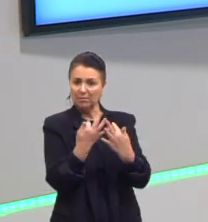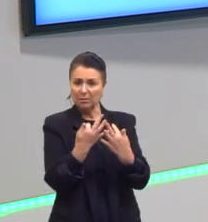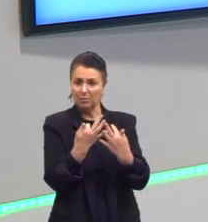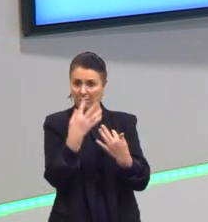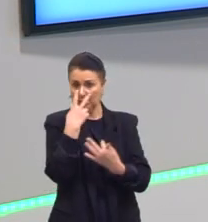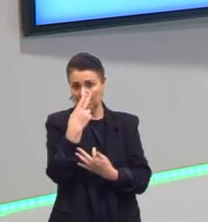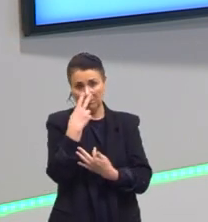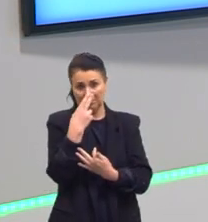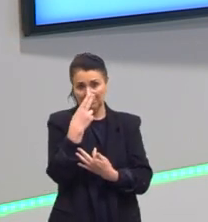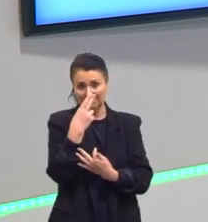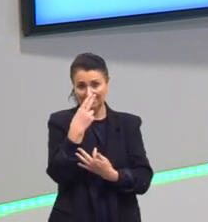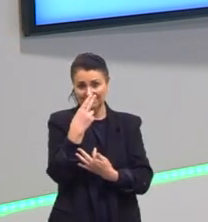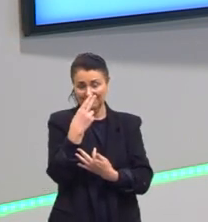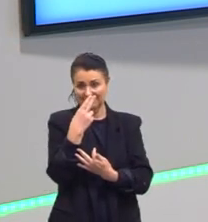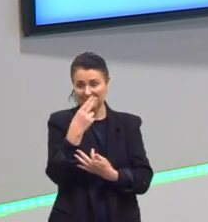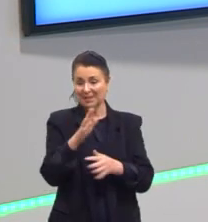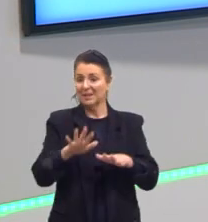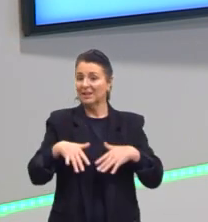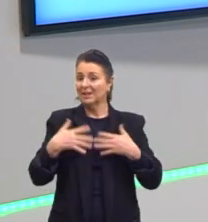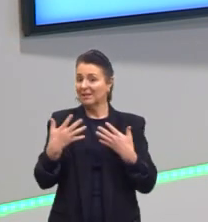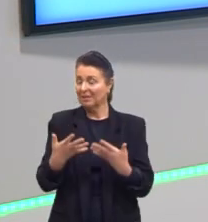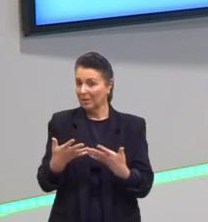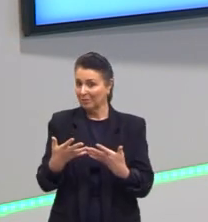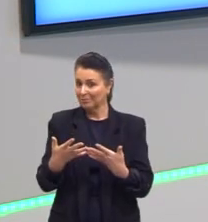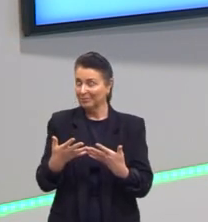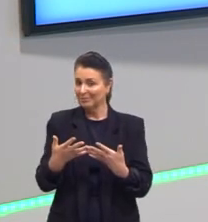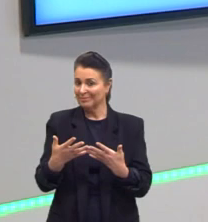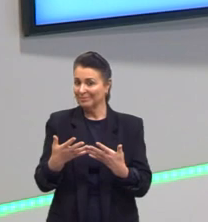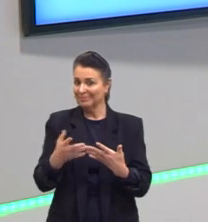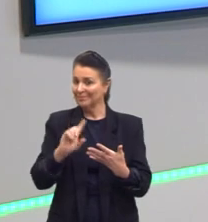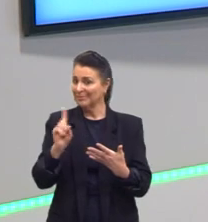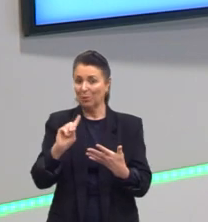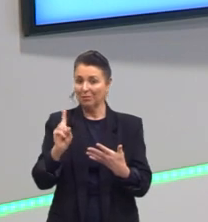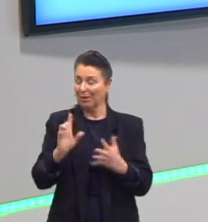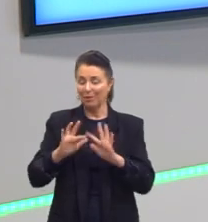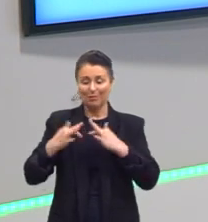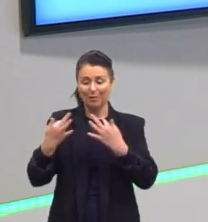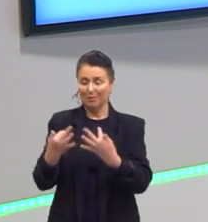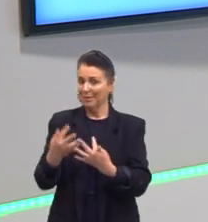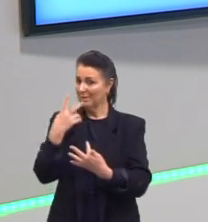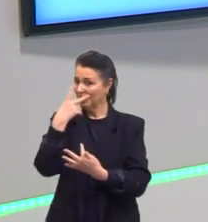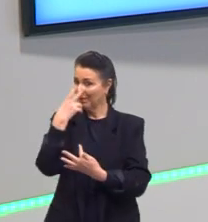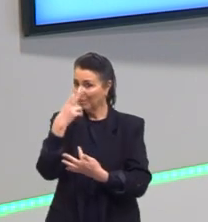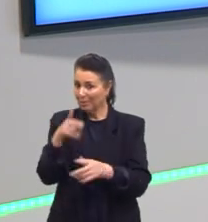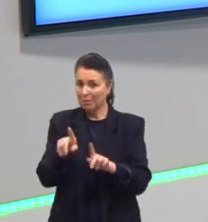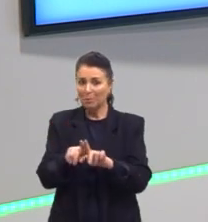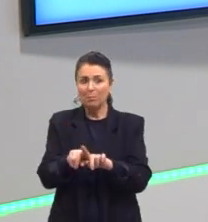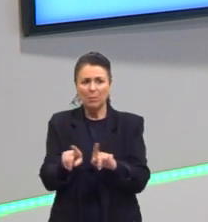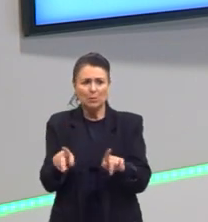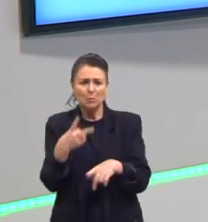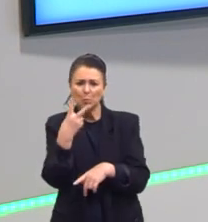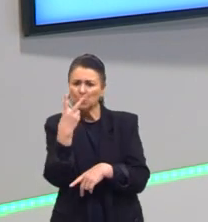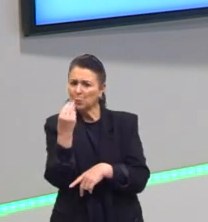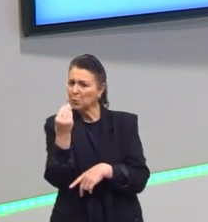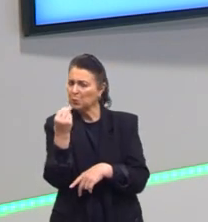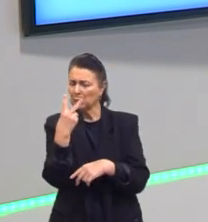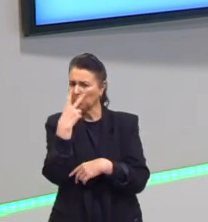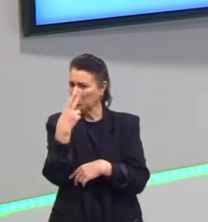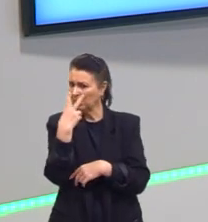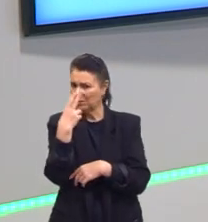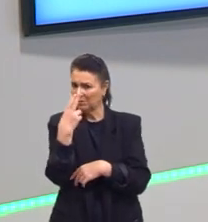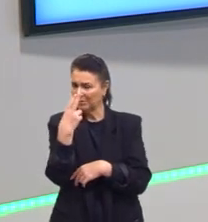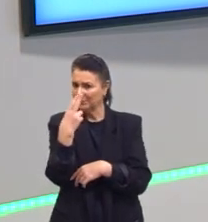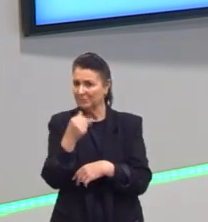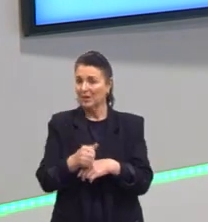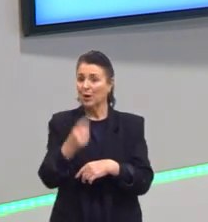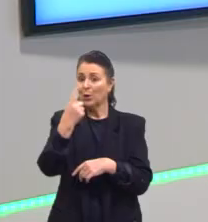parentesco certo então São não são aparentados e são muito iguais São muito parecidos